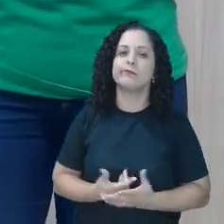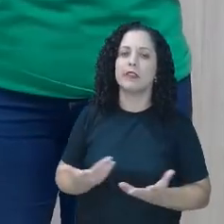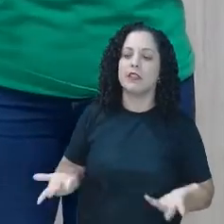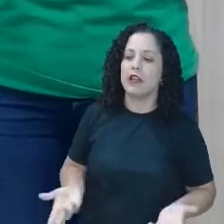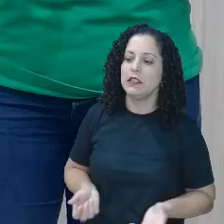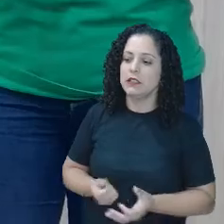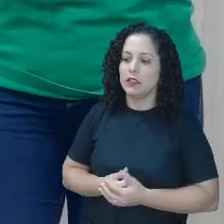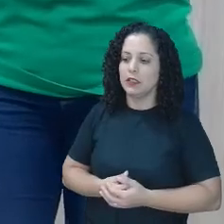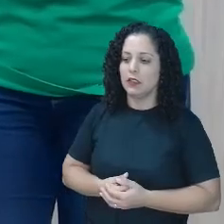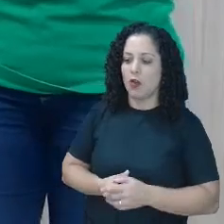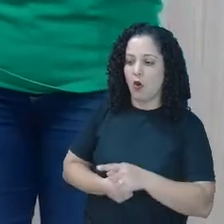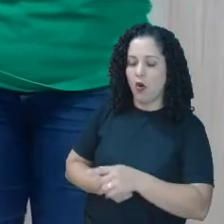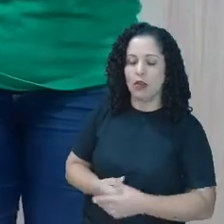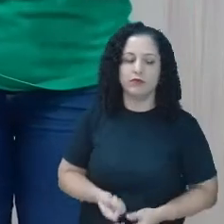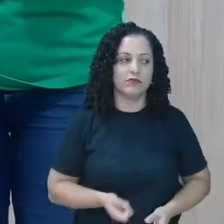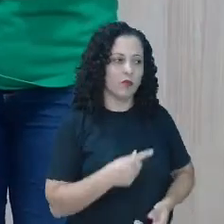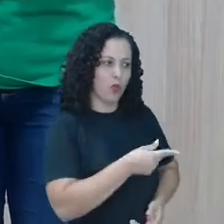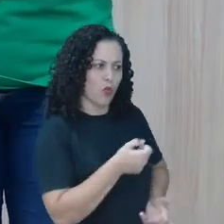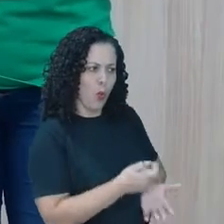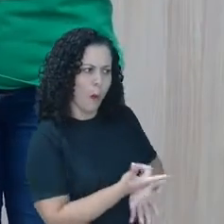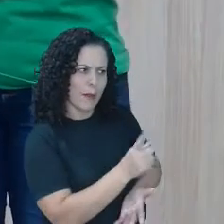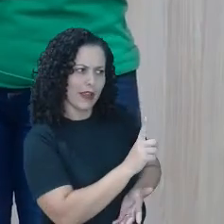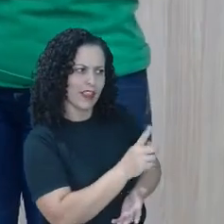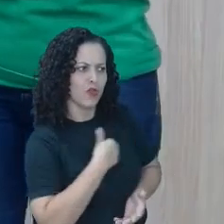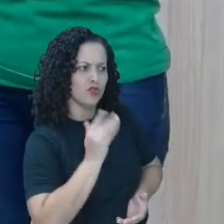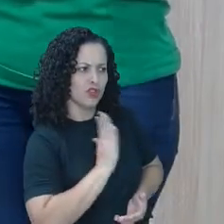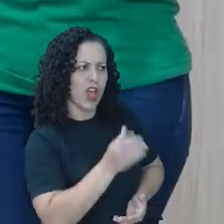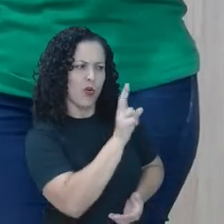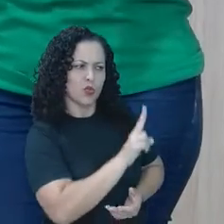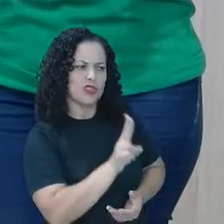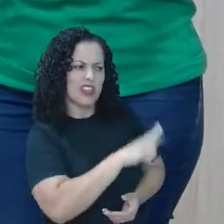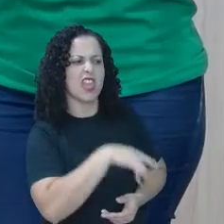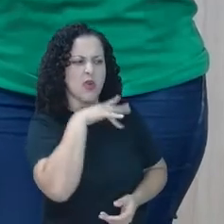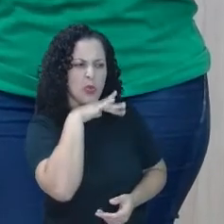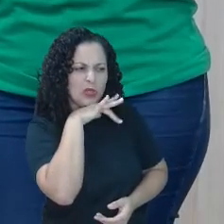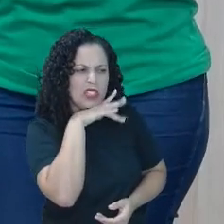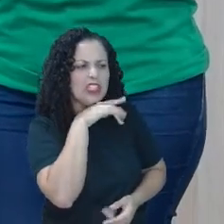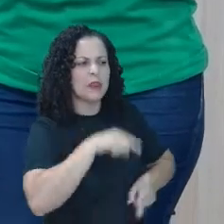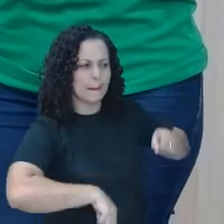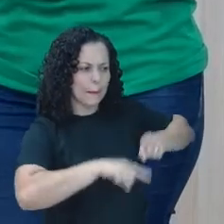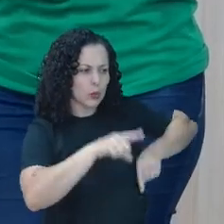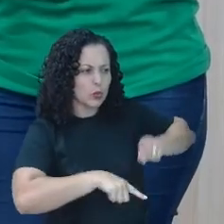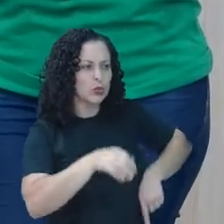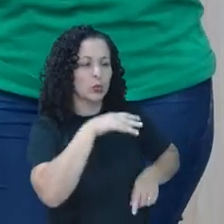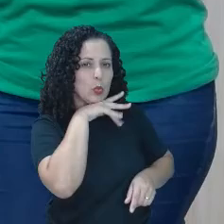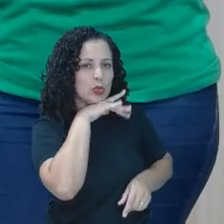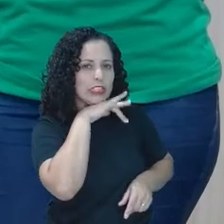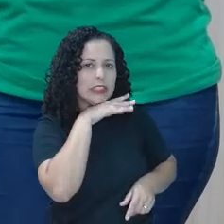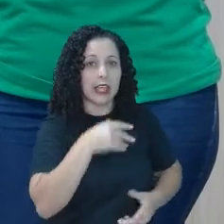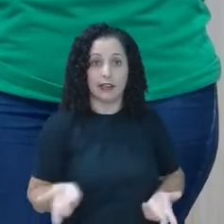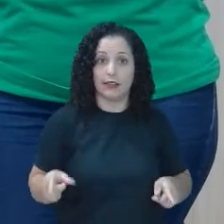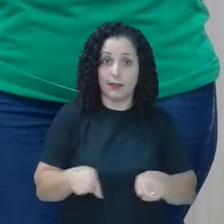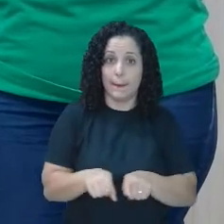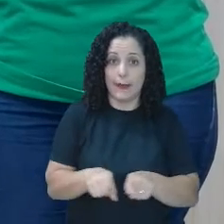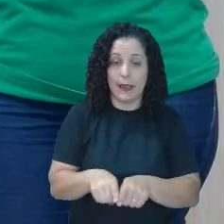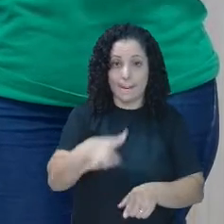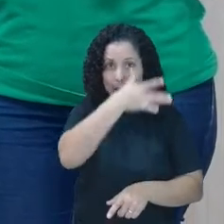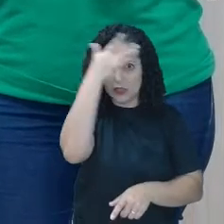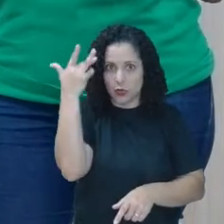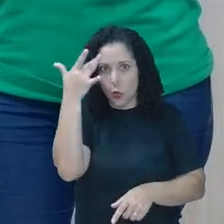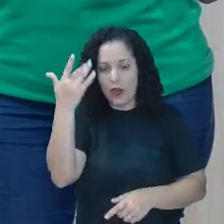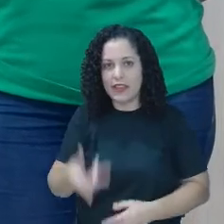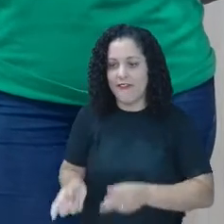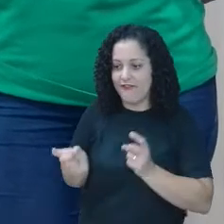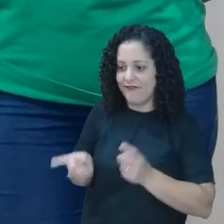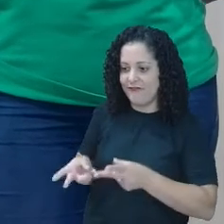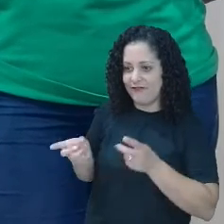intimidação, não compre porque eu já usei, e porque isso, e porque aquilo não foi bom. E até às vezes um vendedor, né? Ele quer vender